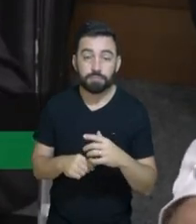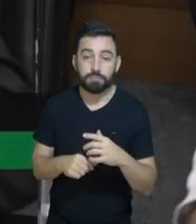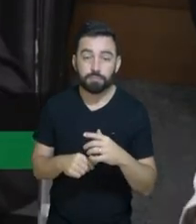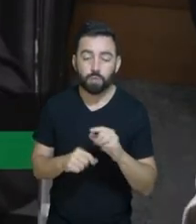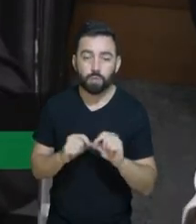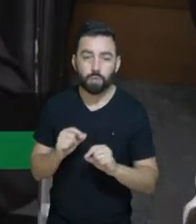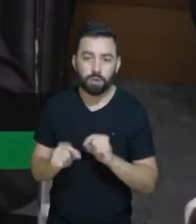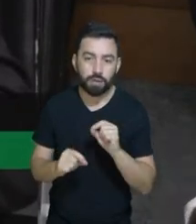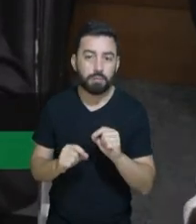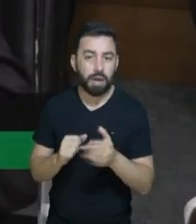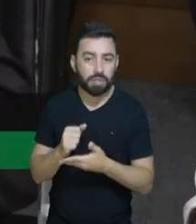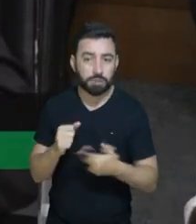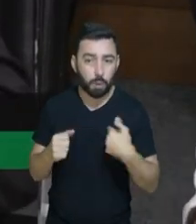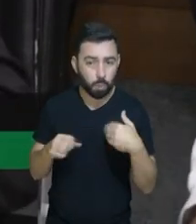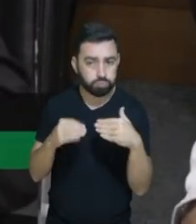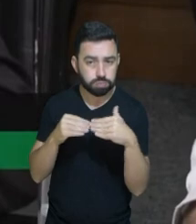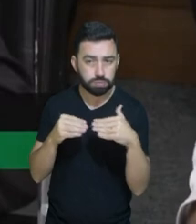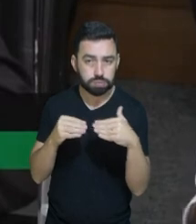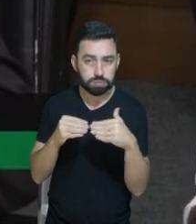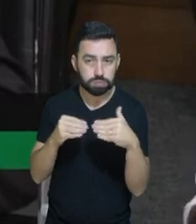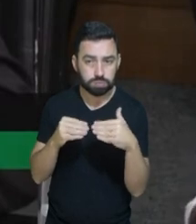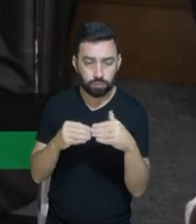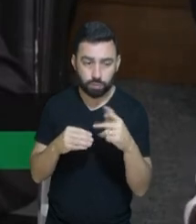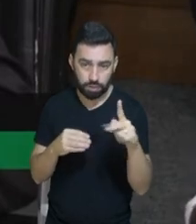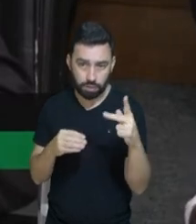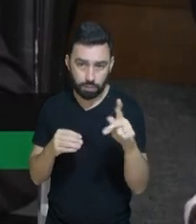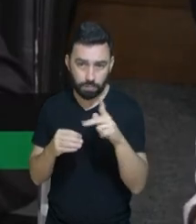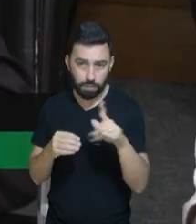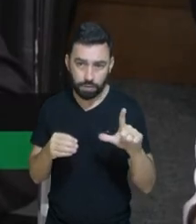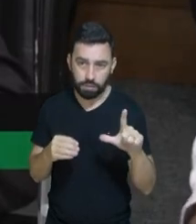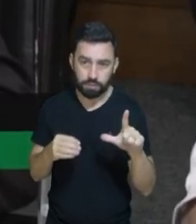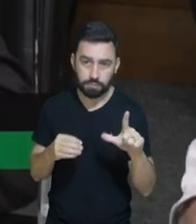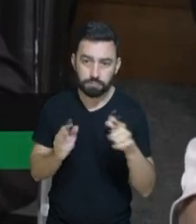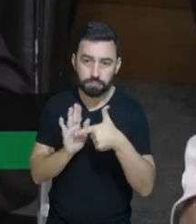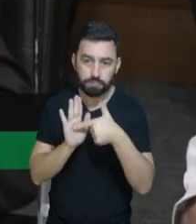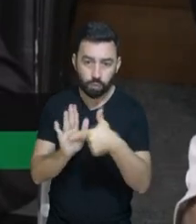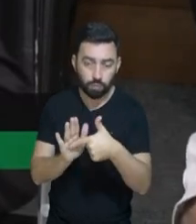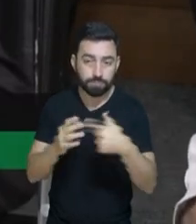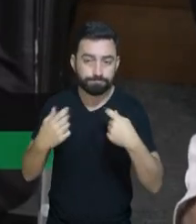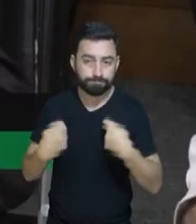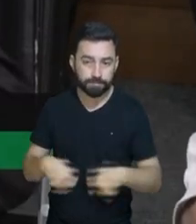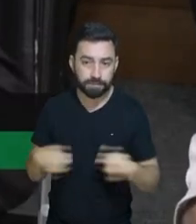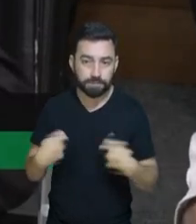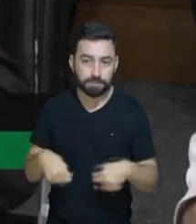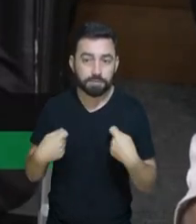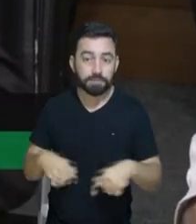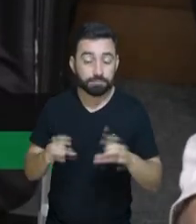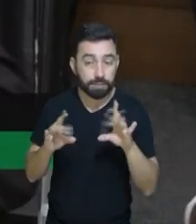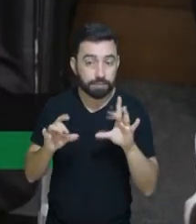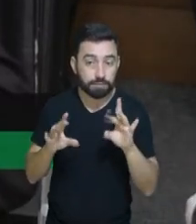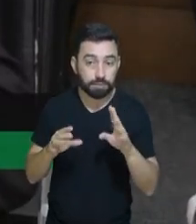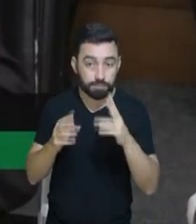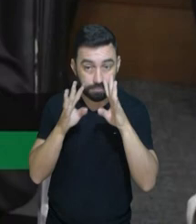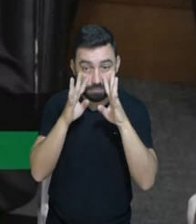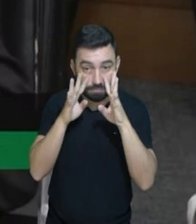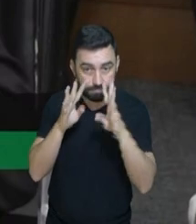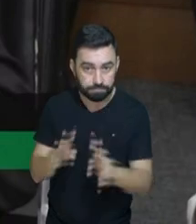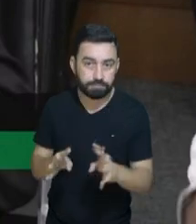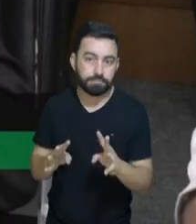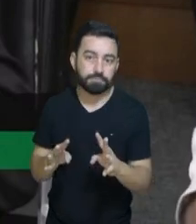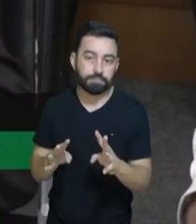eh concordando com a com o tup como demonstração da necessidade de especial atenção em relação à doença